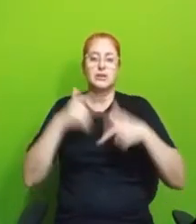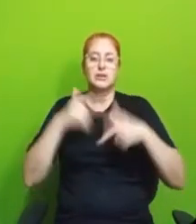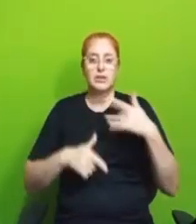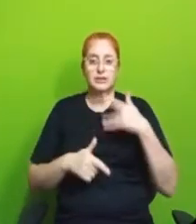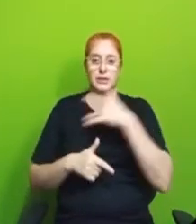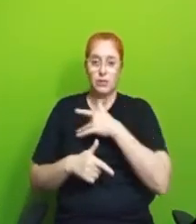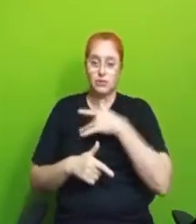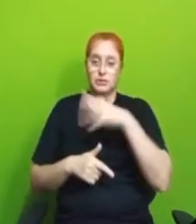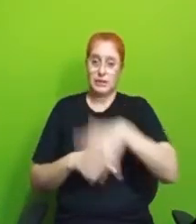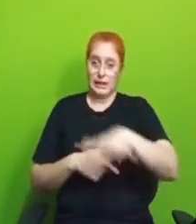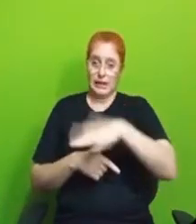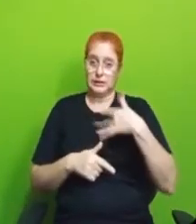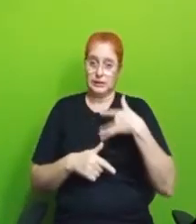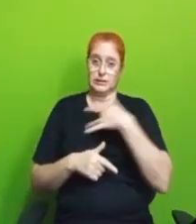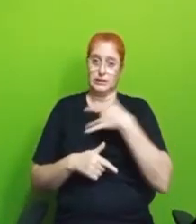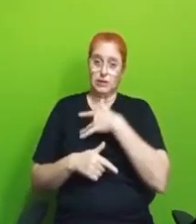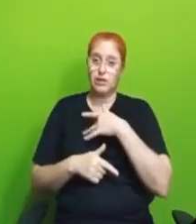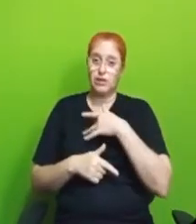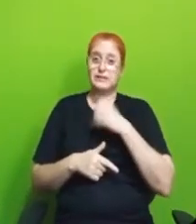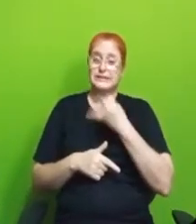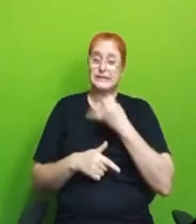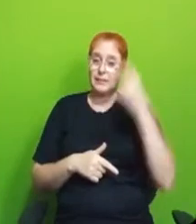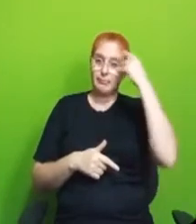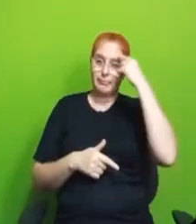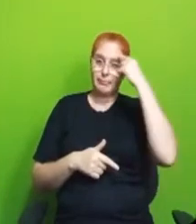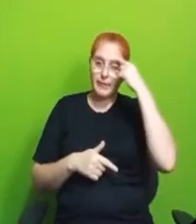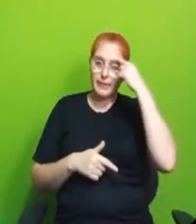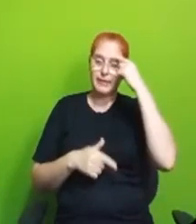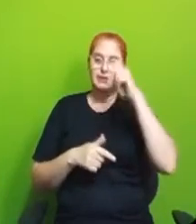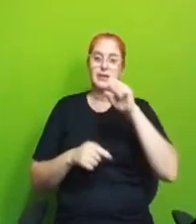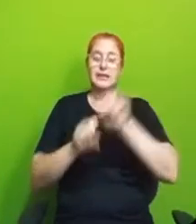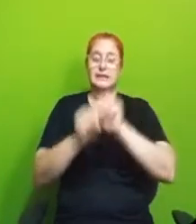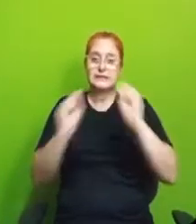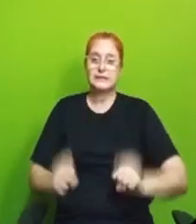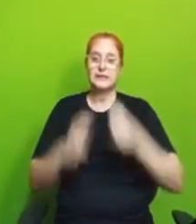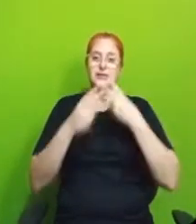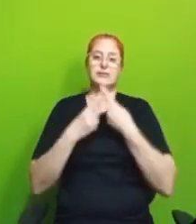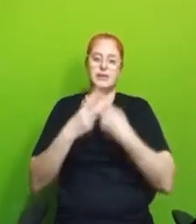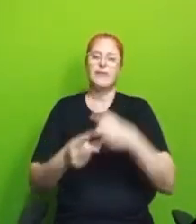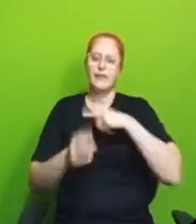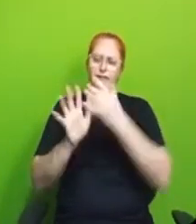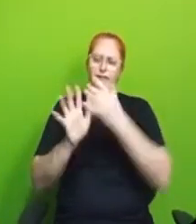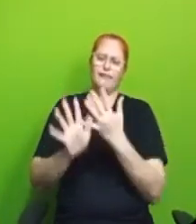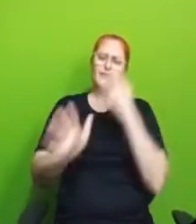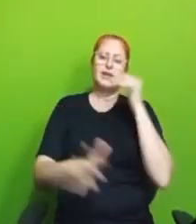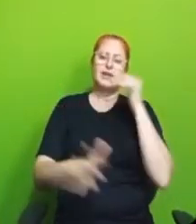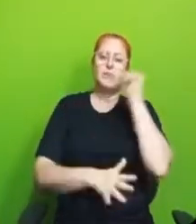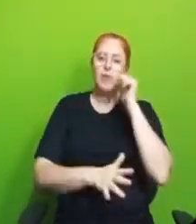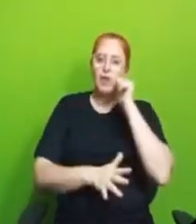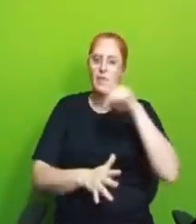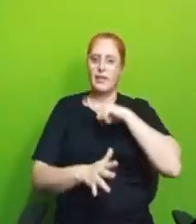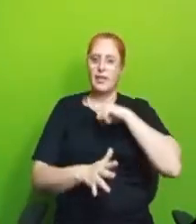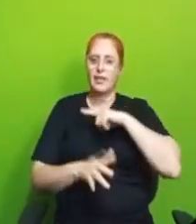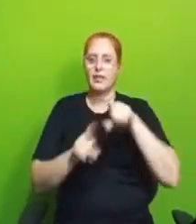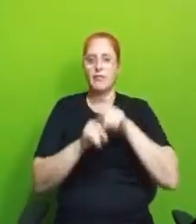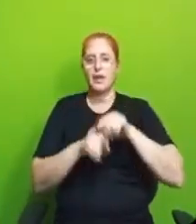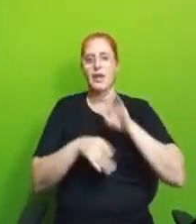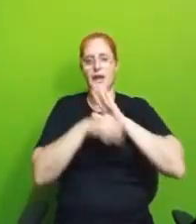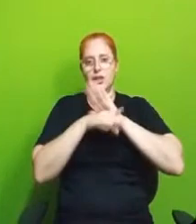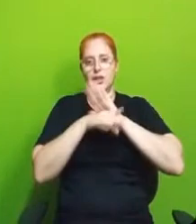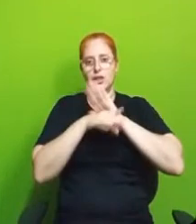que acontece no sistema carcerário, né? A gente vai encontrar filas de mulheres também. Se a gente for olhar para a assistência social, são mulheres